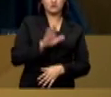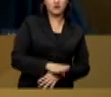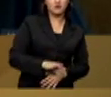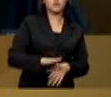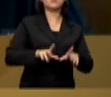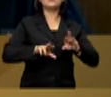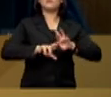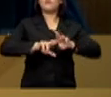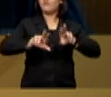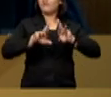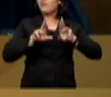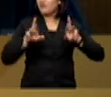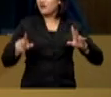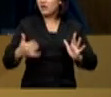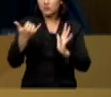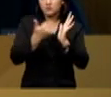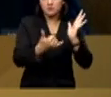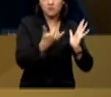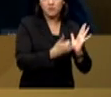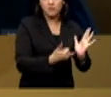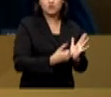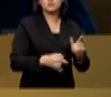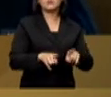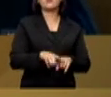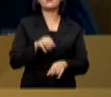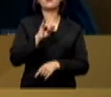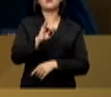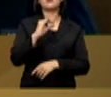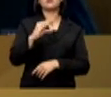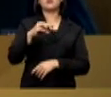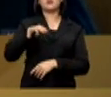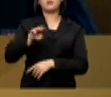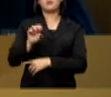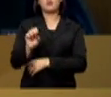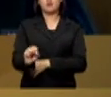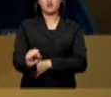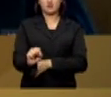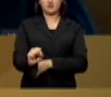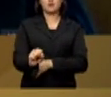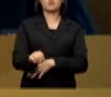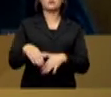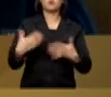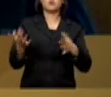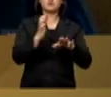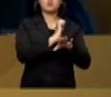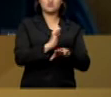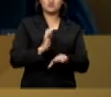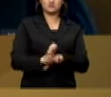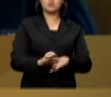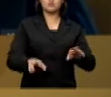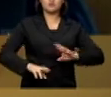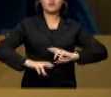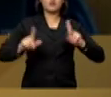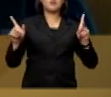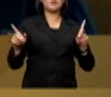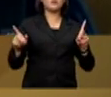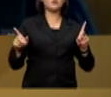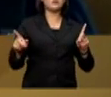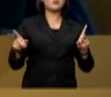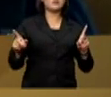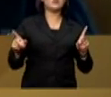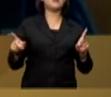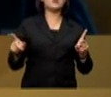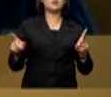diversos tributos, inclusive o ICMS devido em operações interestaduais. O convênio não